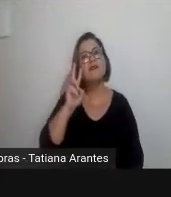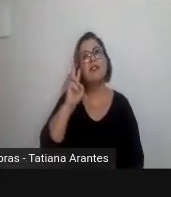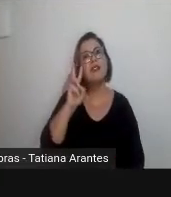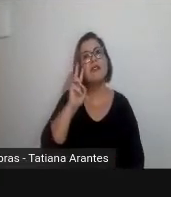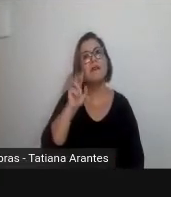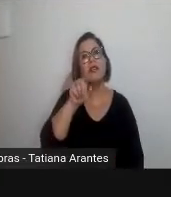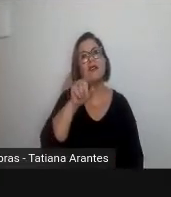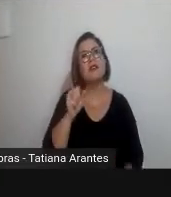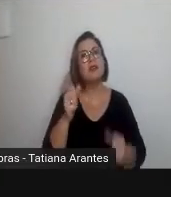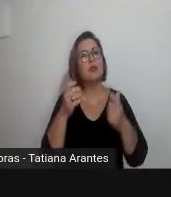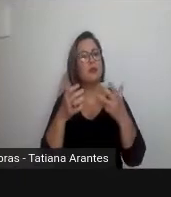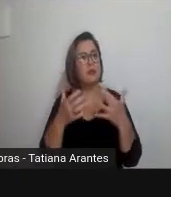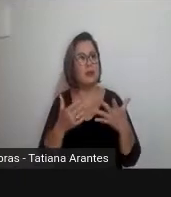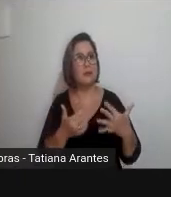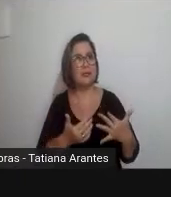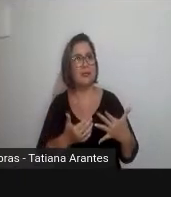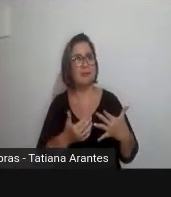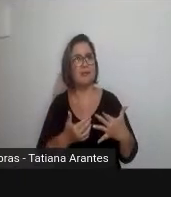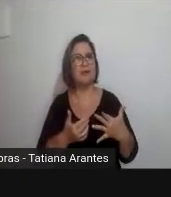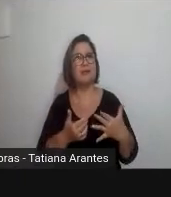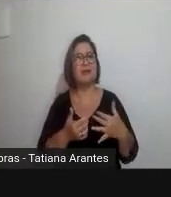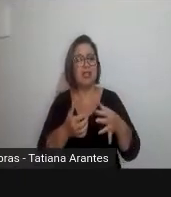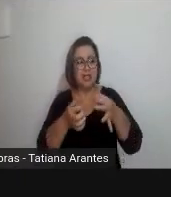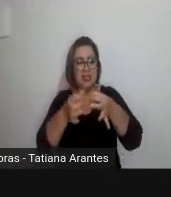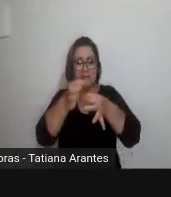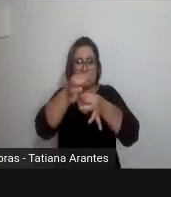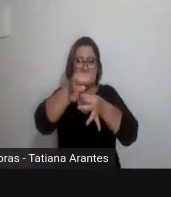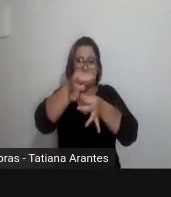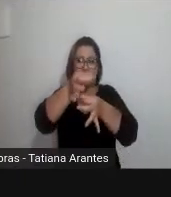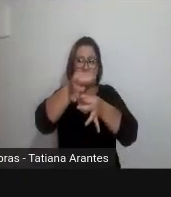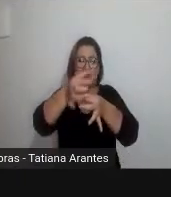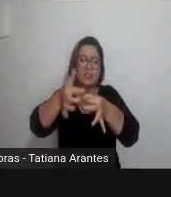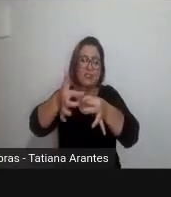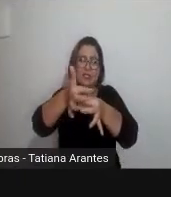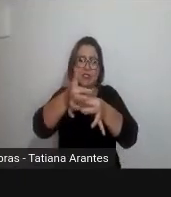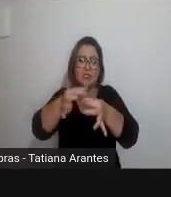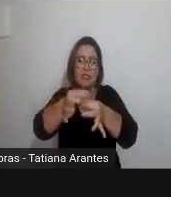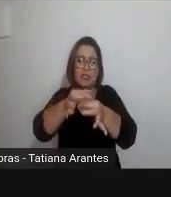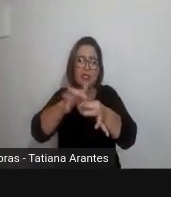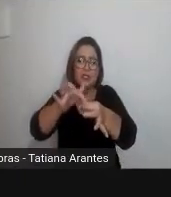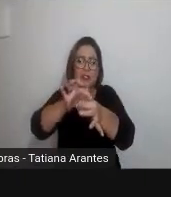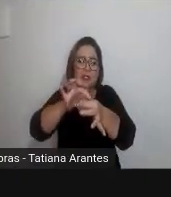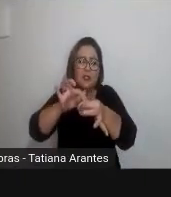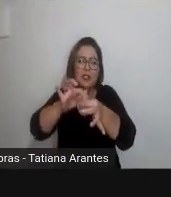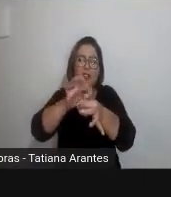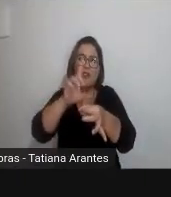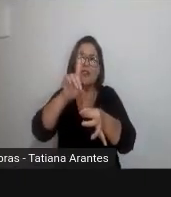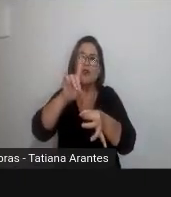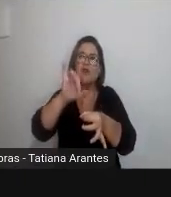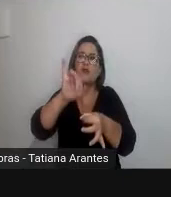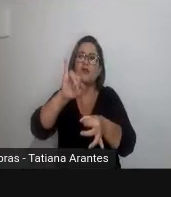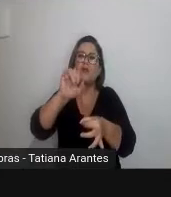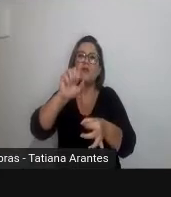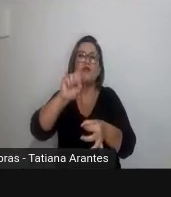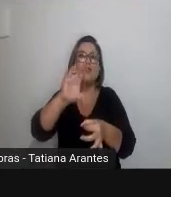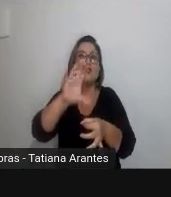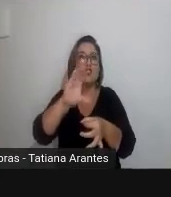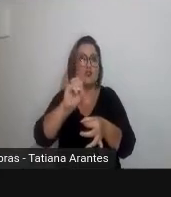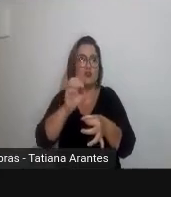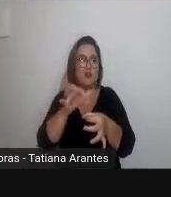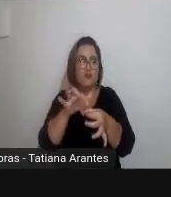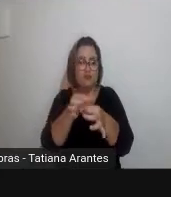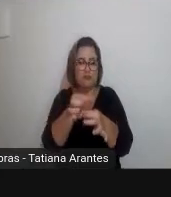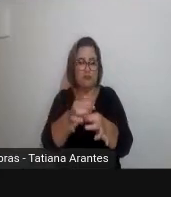vocês vão lembrar desse conceito. Então, entre uma vértebra e outra, eu tenho o disco intervertebral, tá?